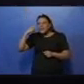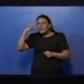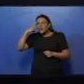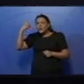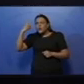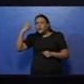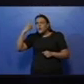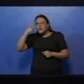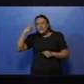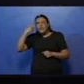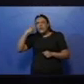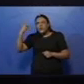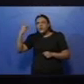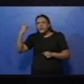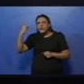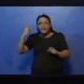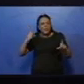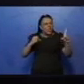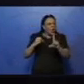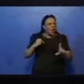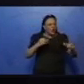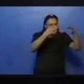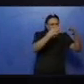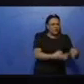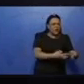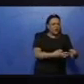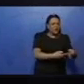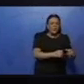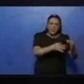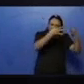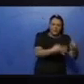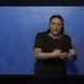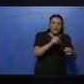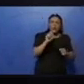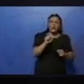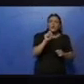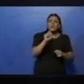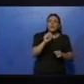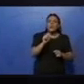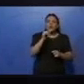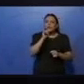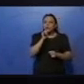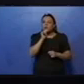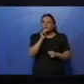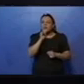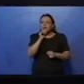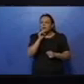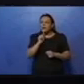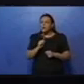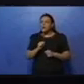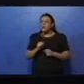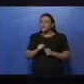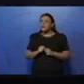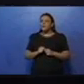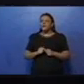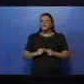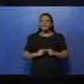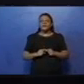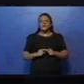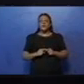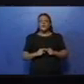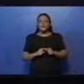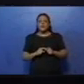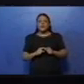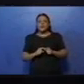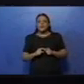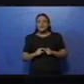Vamos pensar assim, deduzir algo que é muito lógico. Vamos pensar num exemplo que